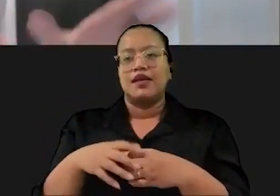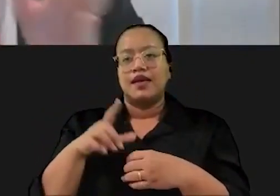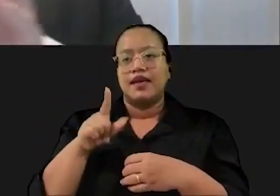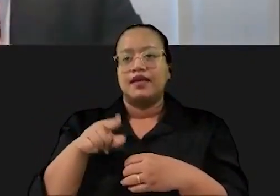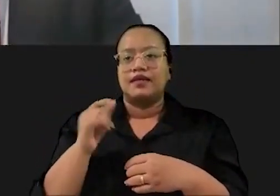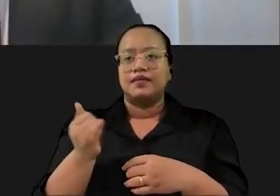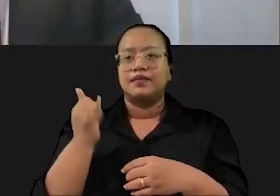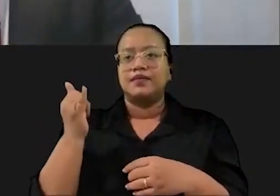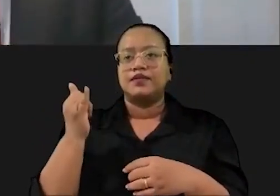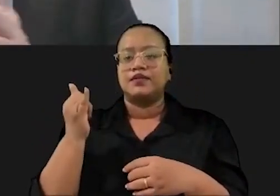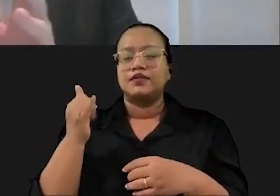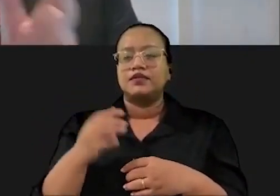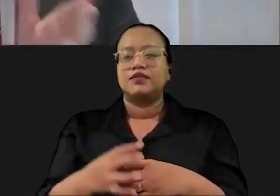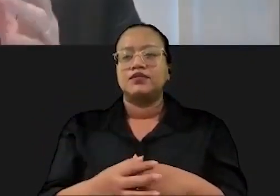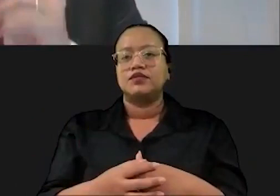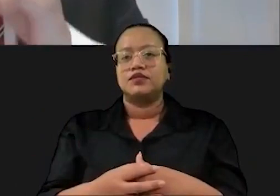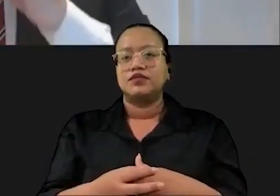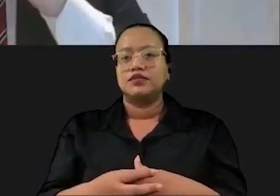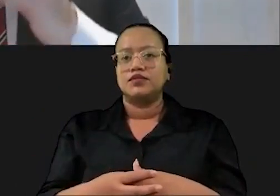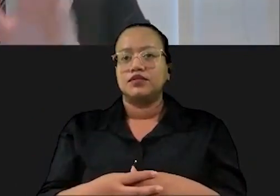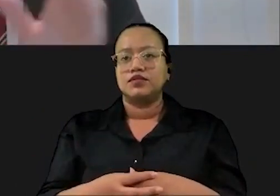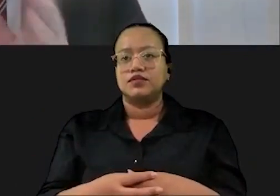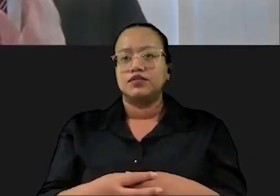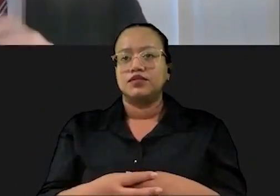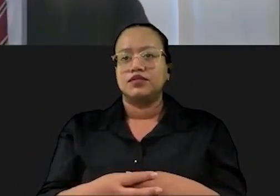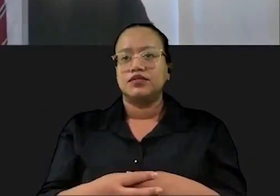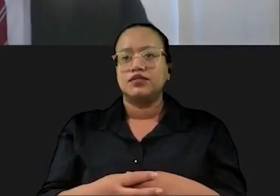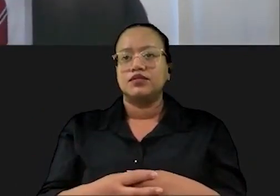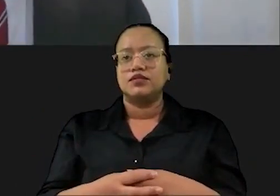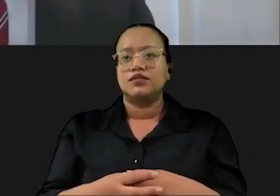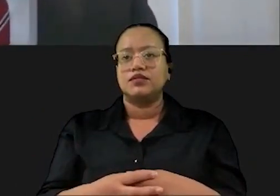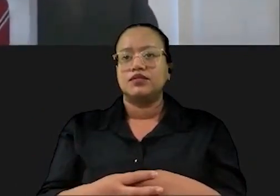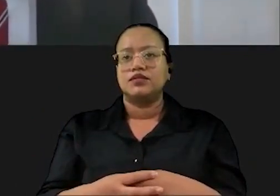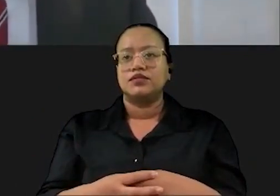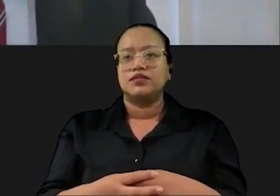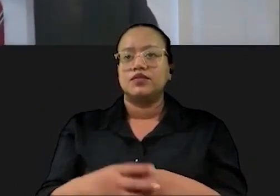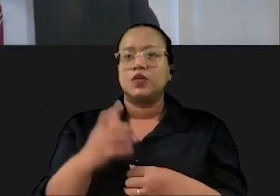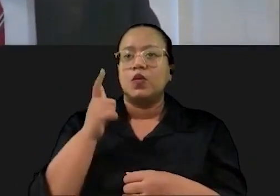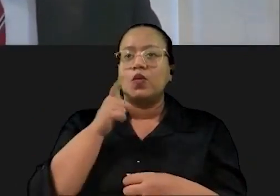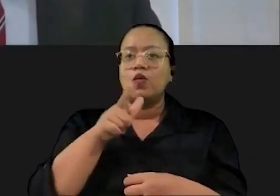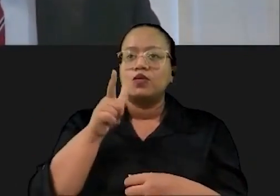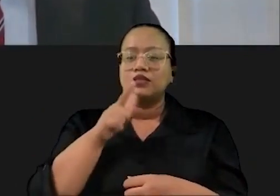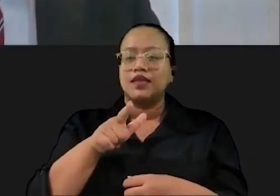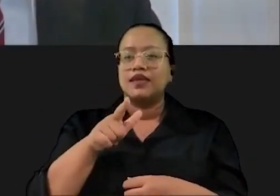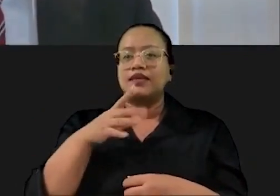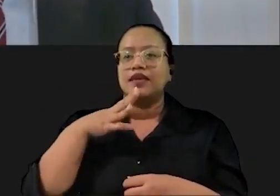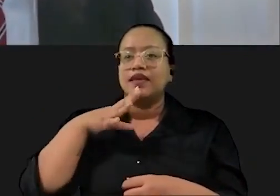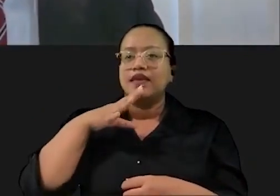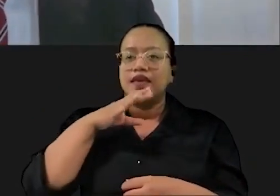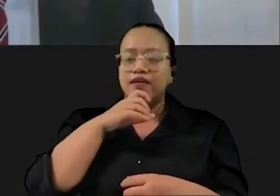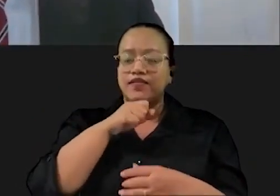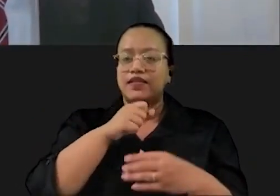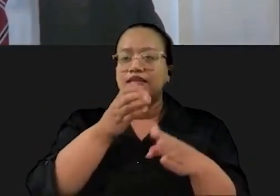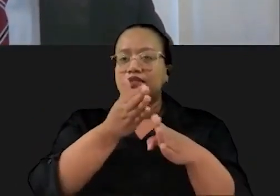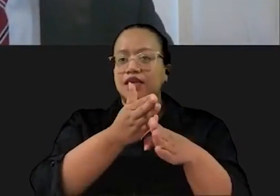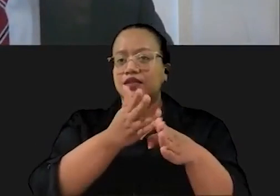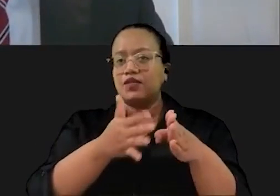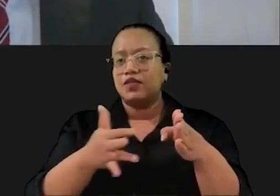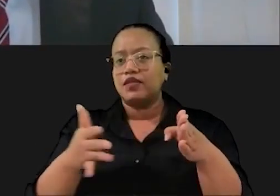consegue evidenciar ao longo do tempo que foi mantido em termos de acordo. Em 53%